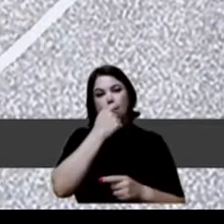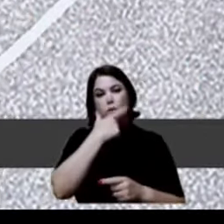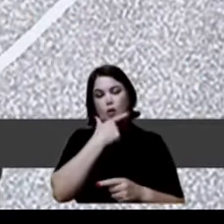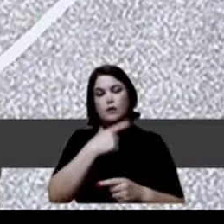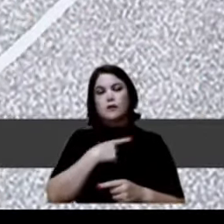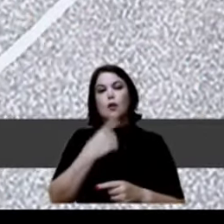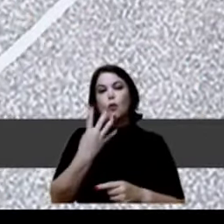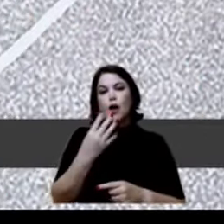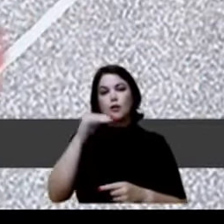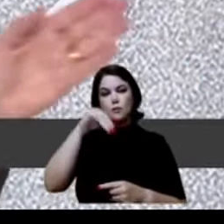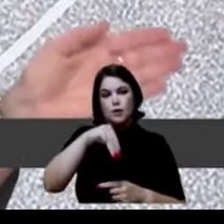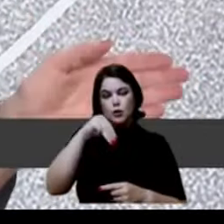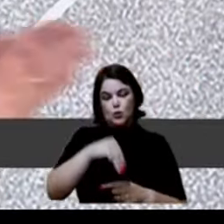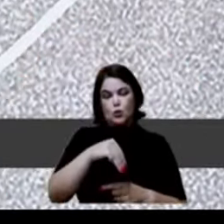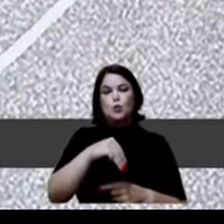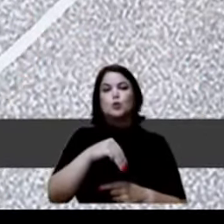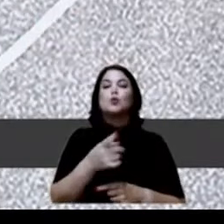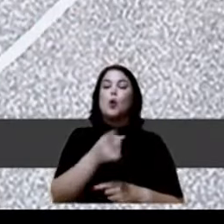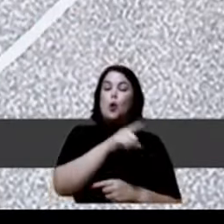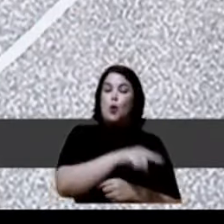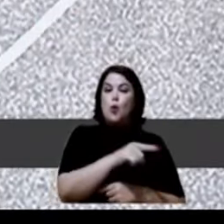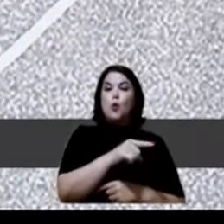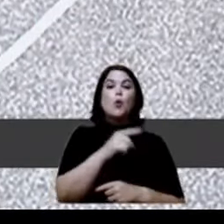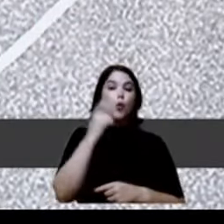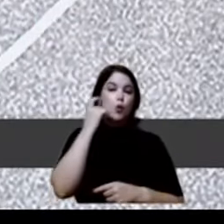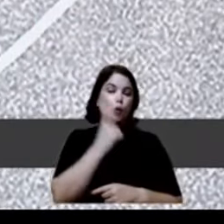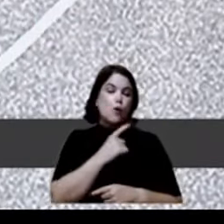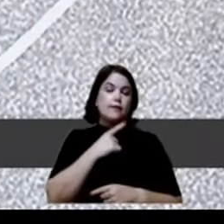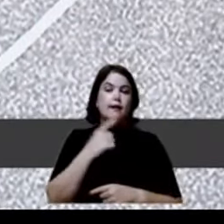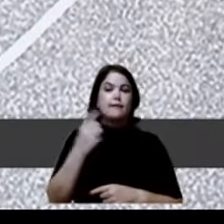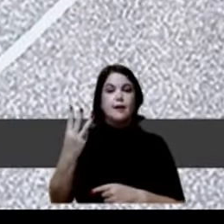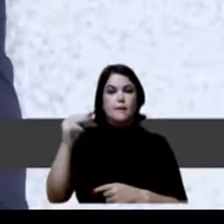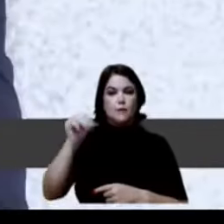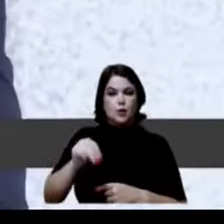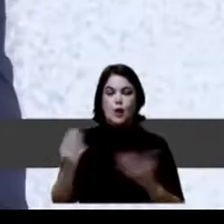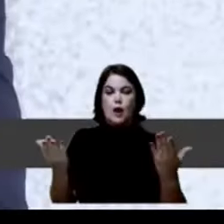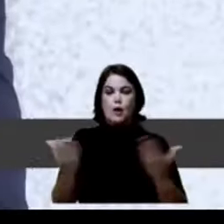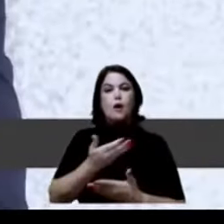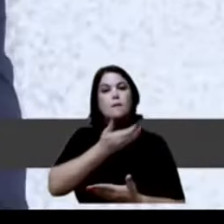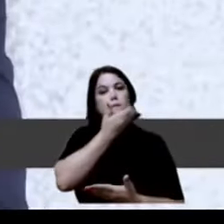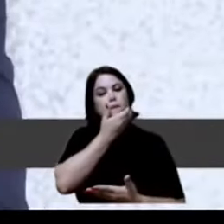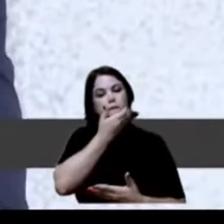segundos, Ricardo Nunes 3 minutos. A palavra então agora com Pablo Marçal.